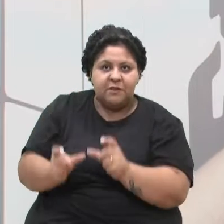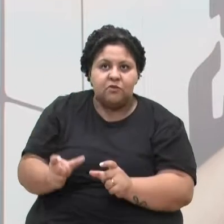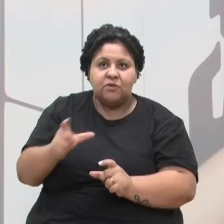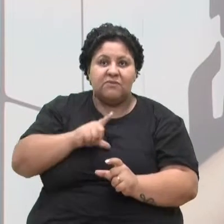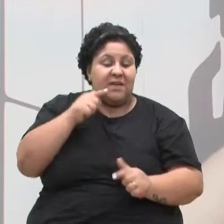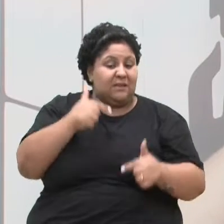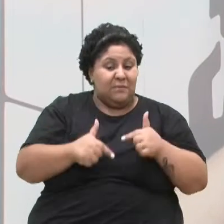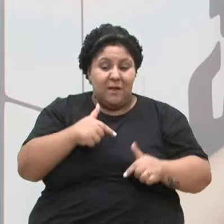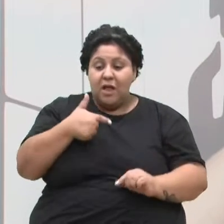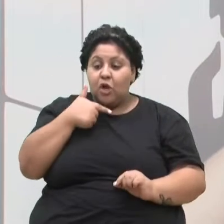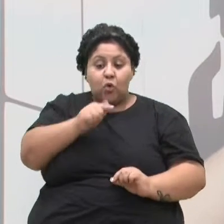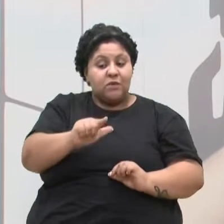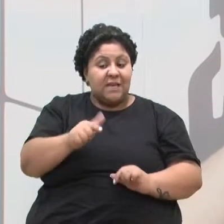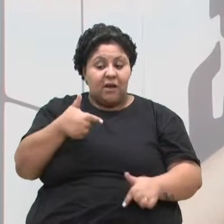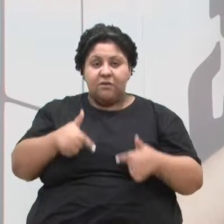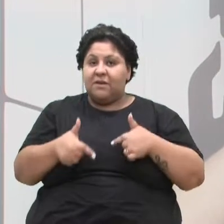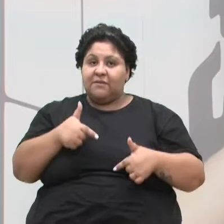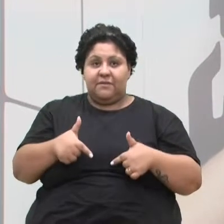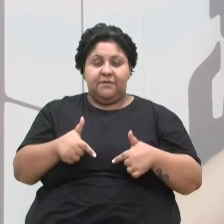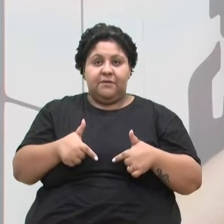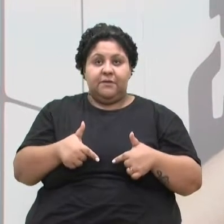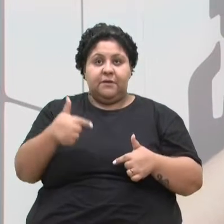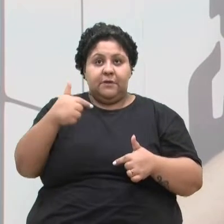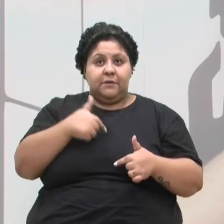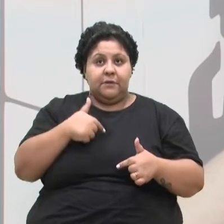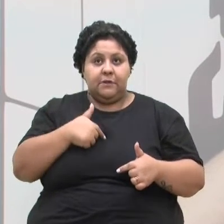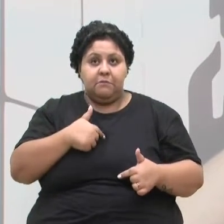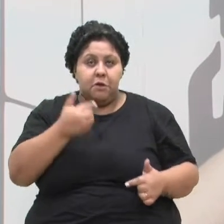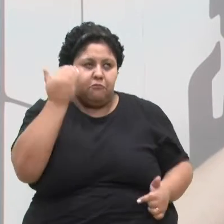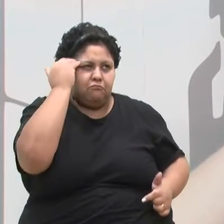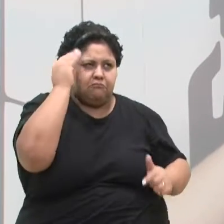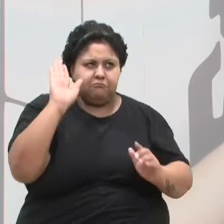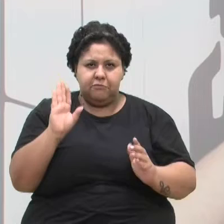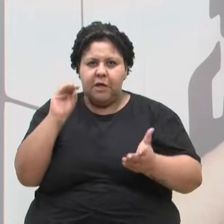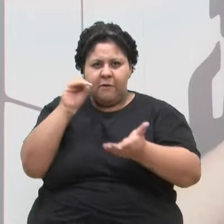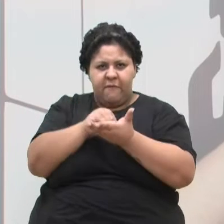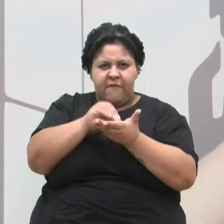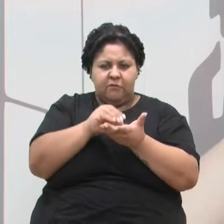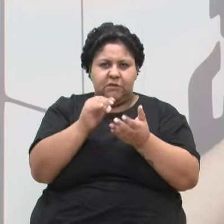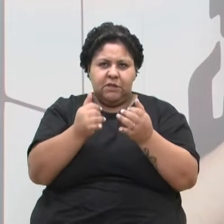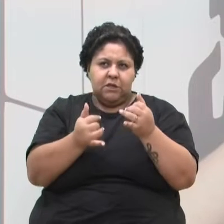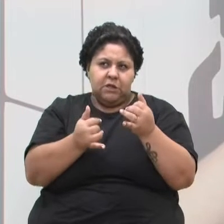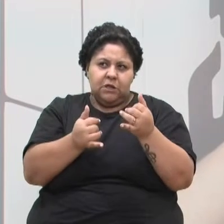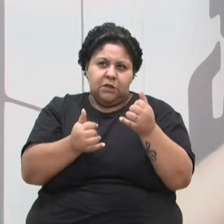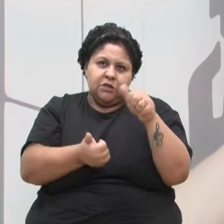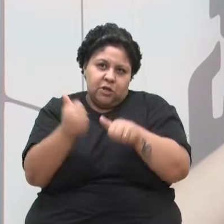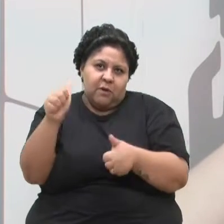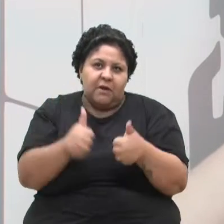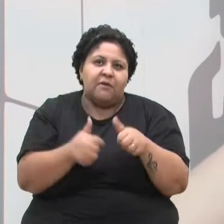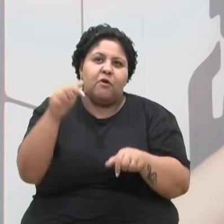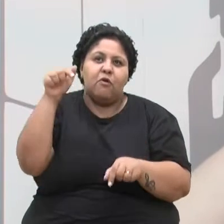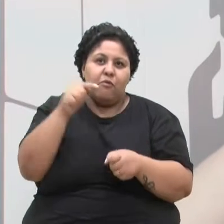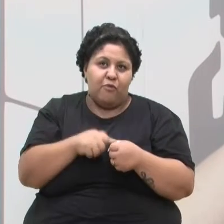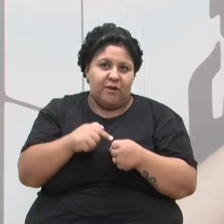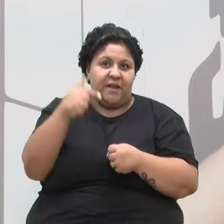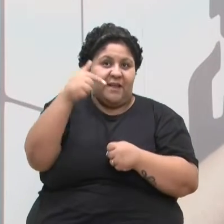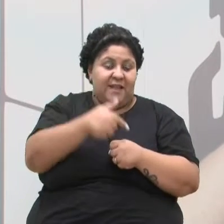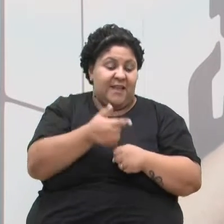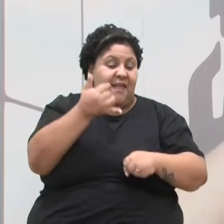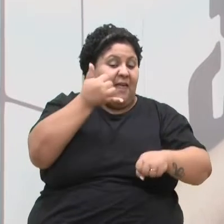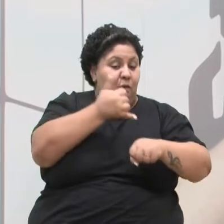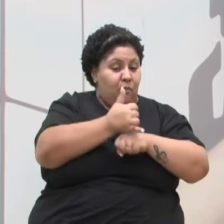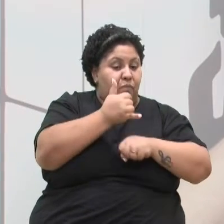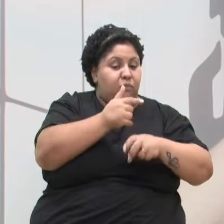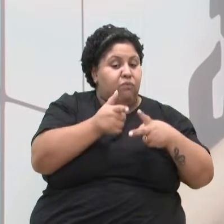emprego, não conseguem um emprego. Eu, na minha avaliação, por uma falta de qualificação, porque Caxias do Sul é um polo metal